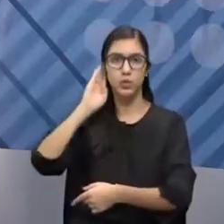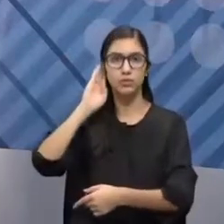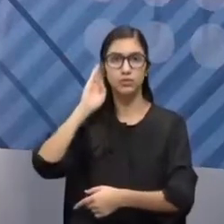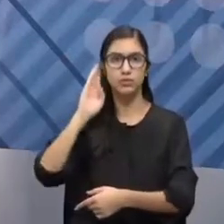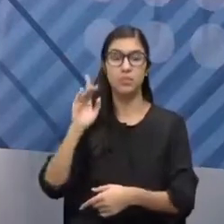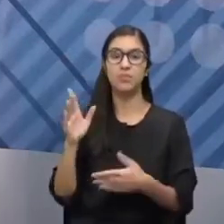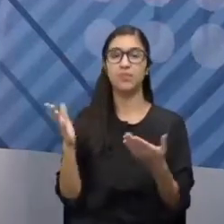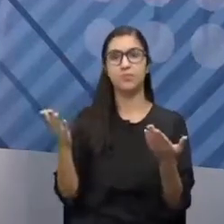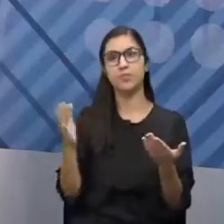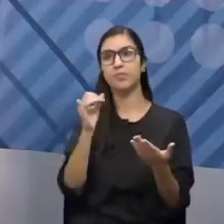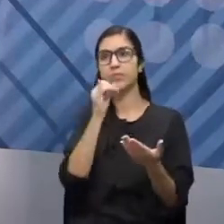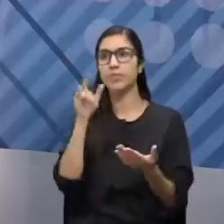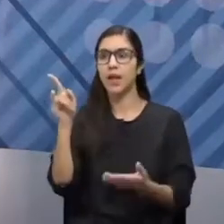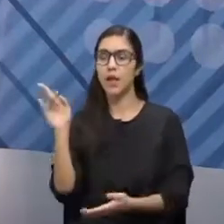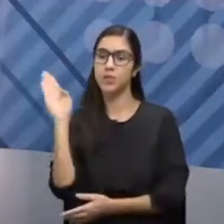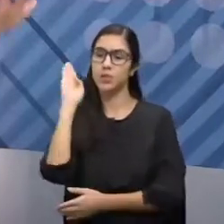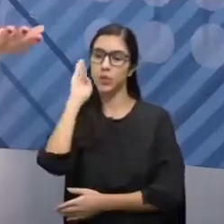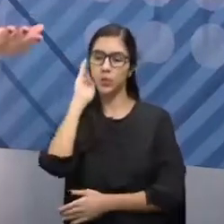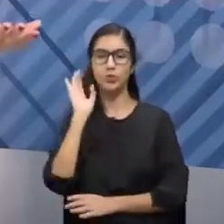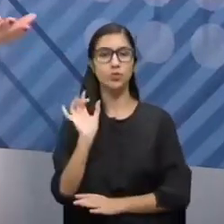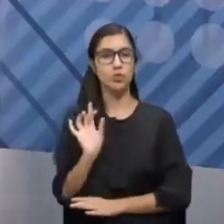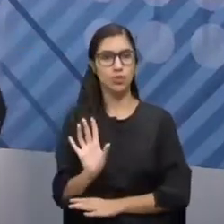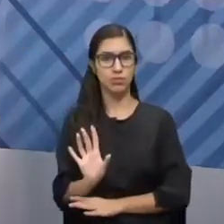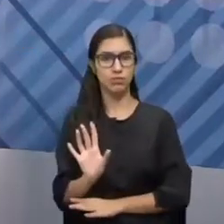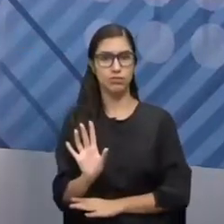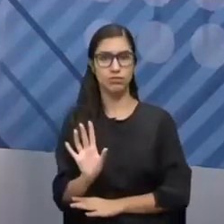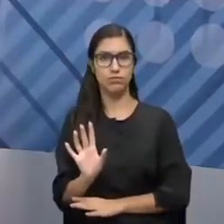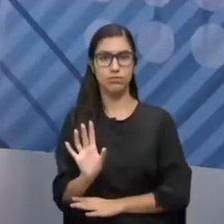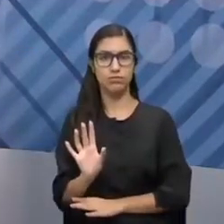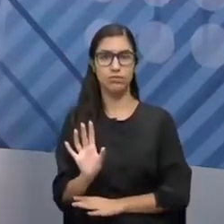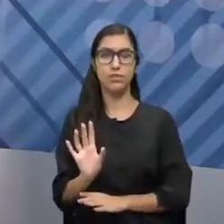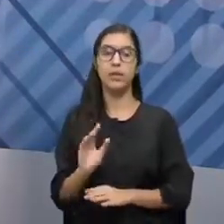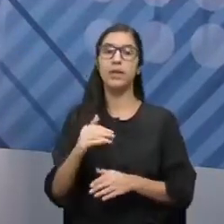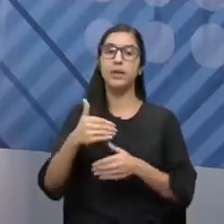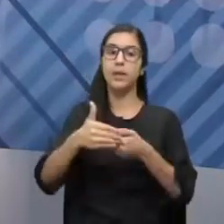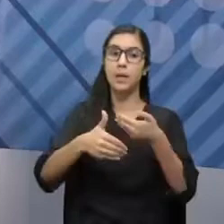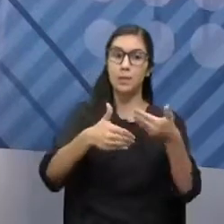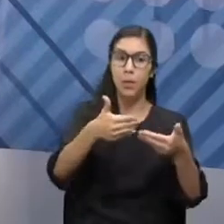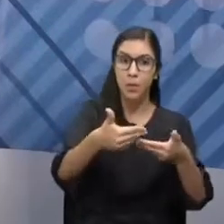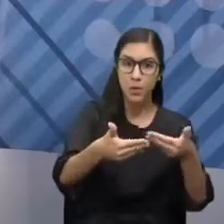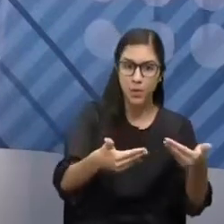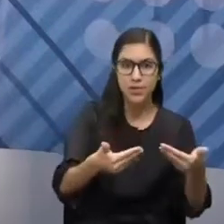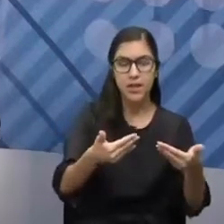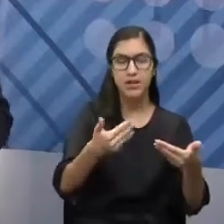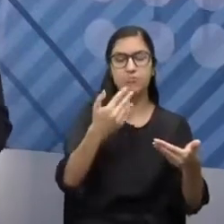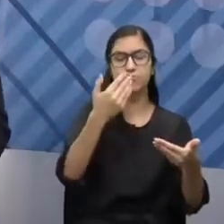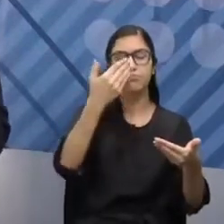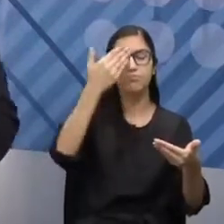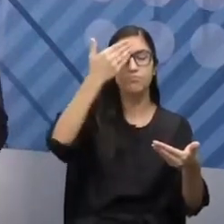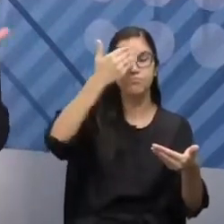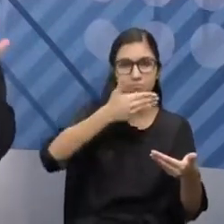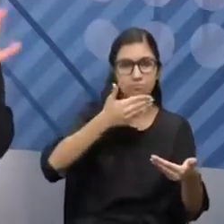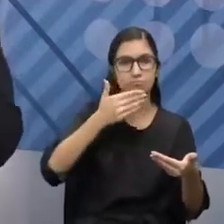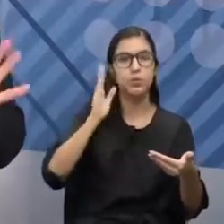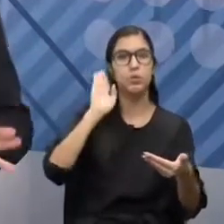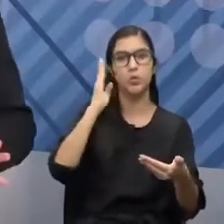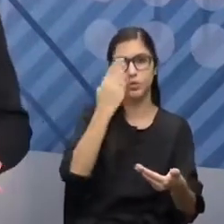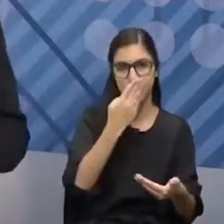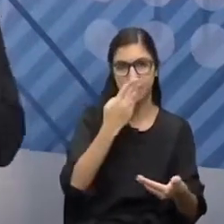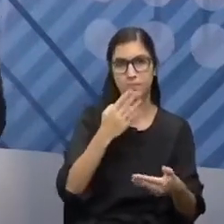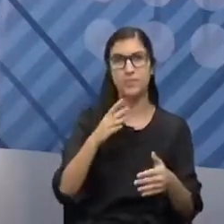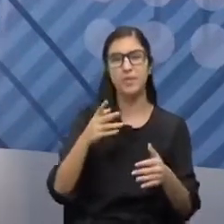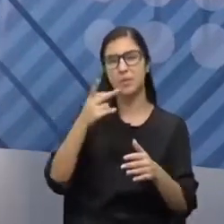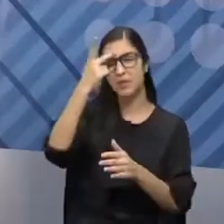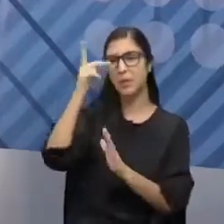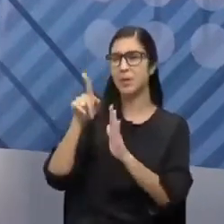com uma surdez para entrar na categoria da surdo-cegueira, certo? Então, primeiro, as pessoas sempre me